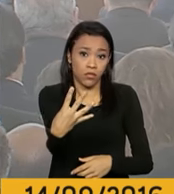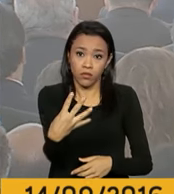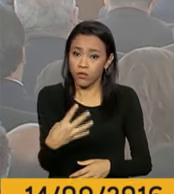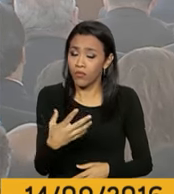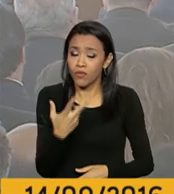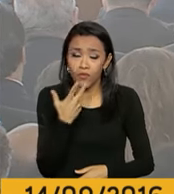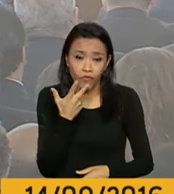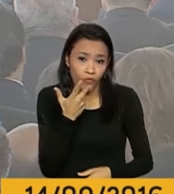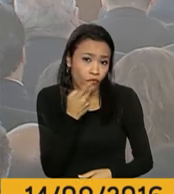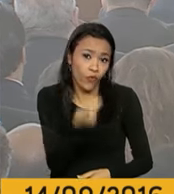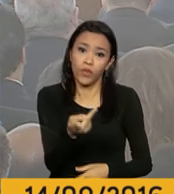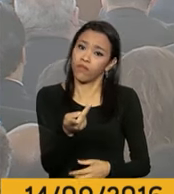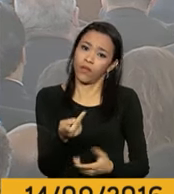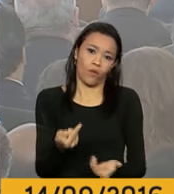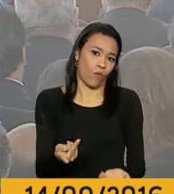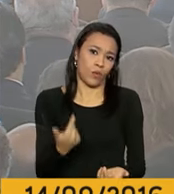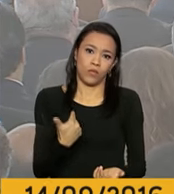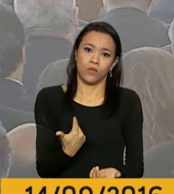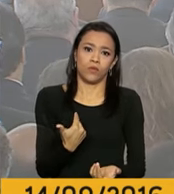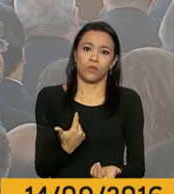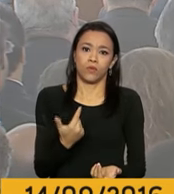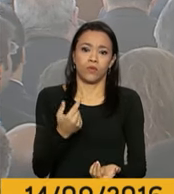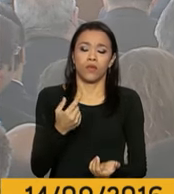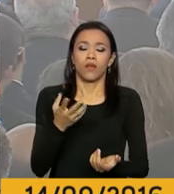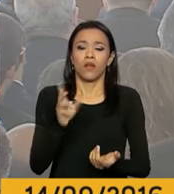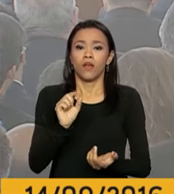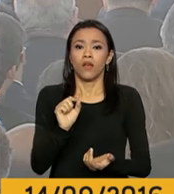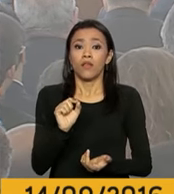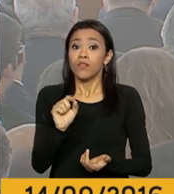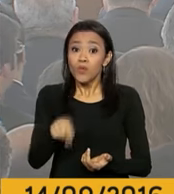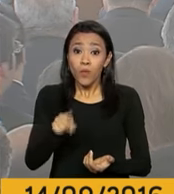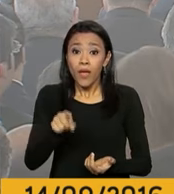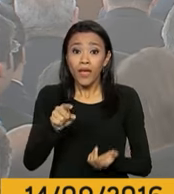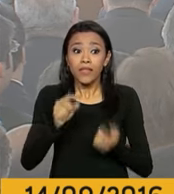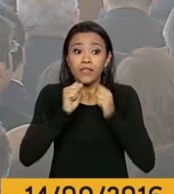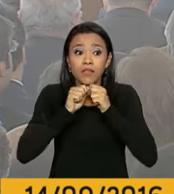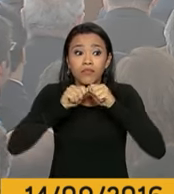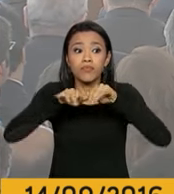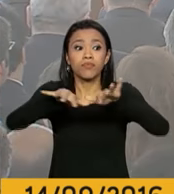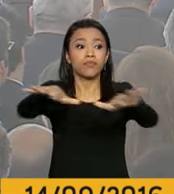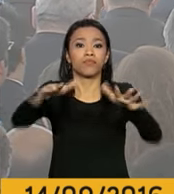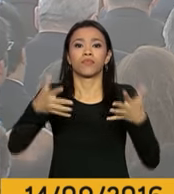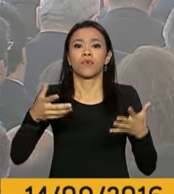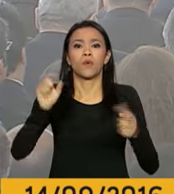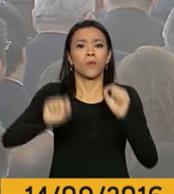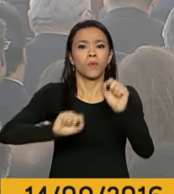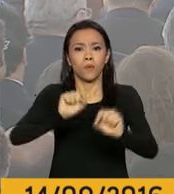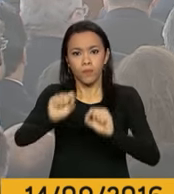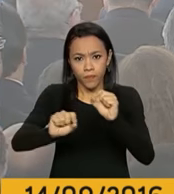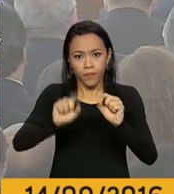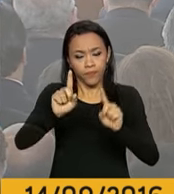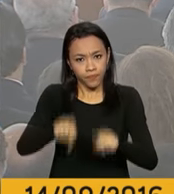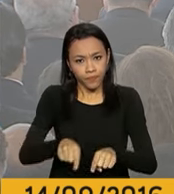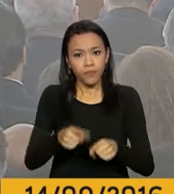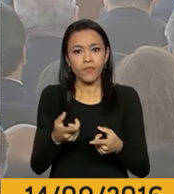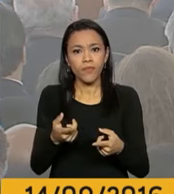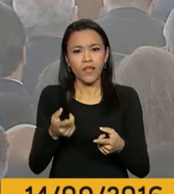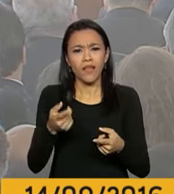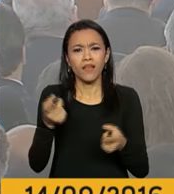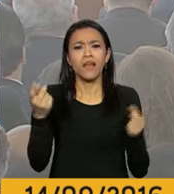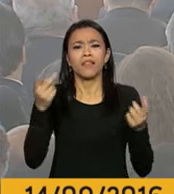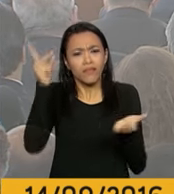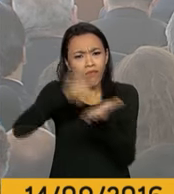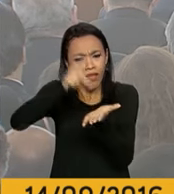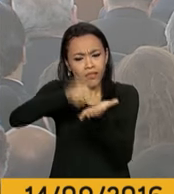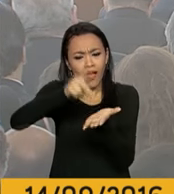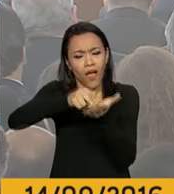se divulgou, e não é o que se alardeia, e não é o que se divulga. Portanto, não é o que se deixa de reproduzir a verdade